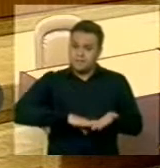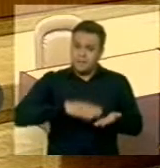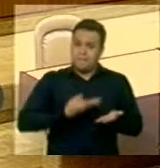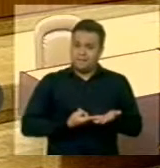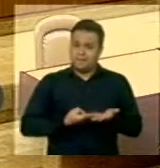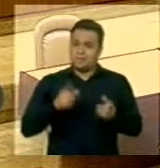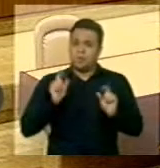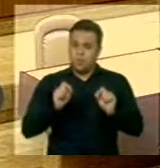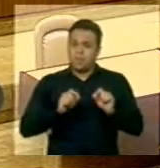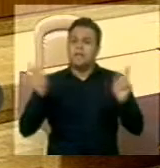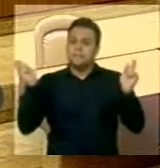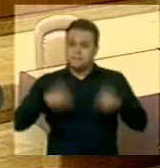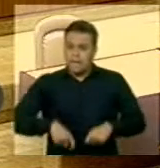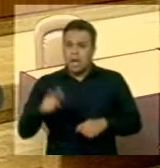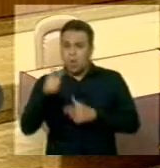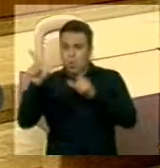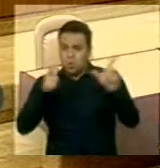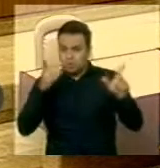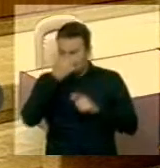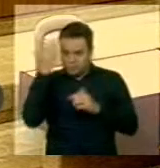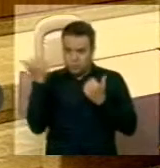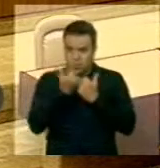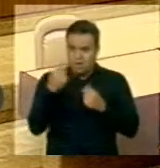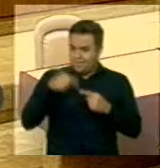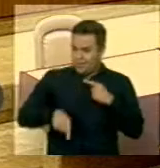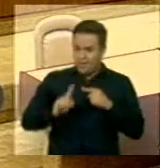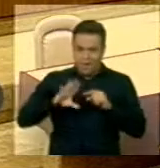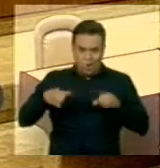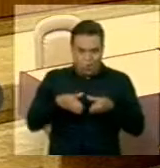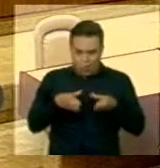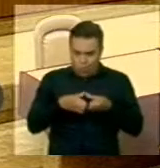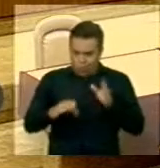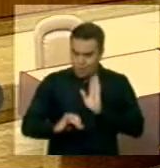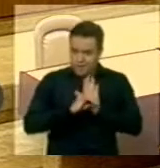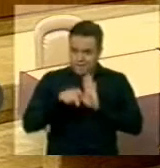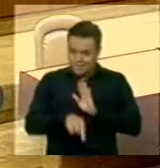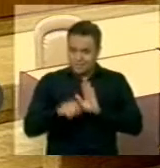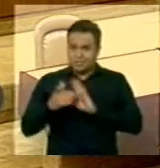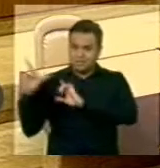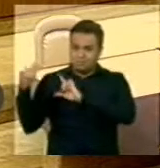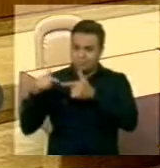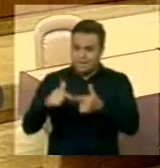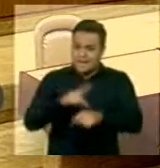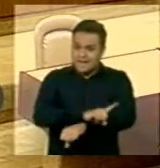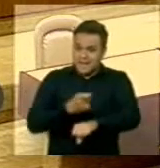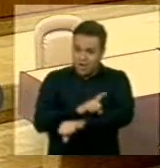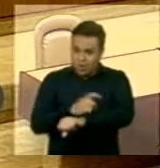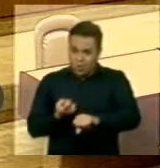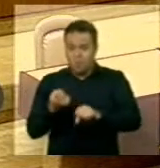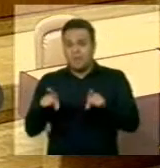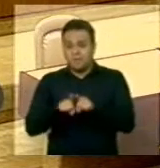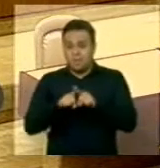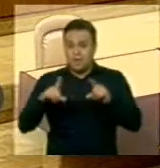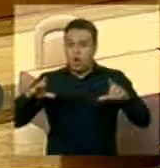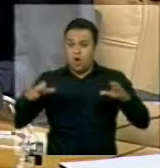permita a terceiros não integrantes dos grupos identitários de remanescentes de quilombos e